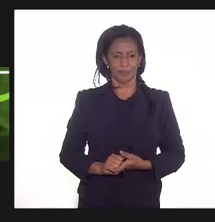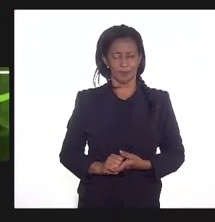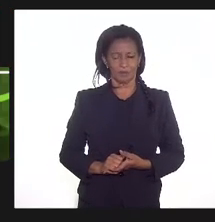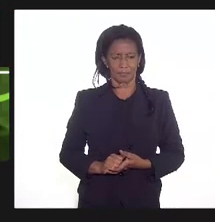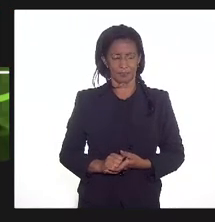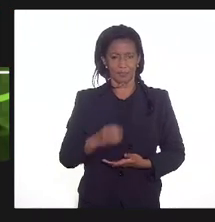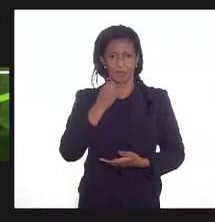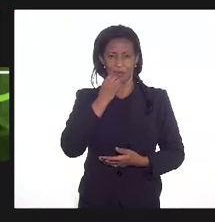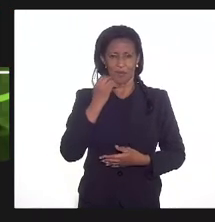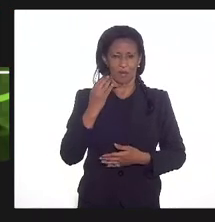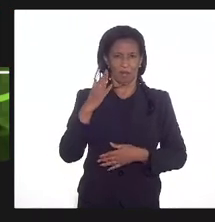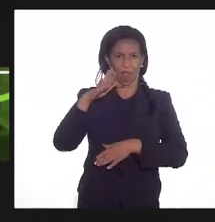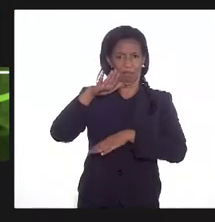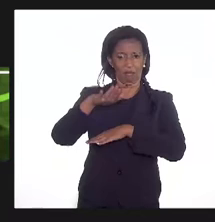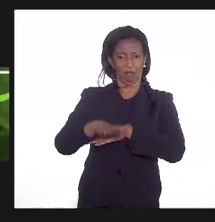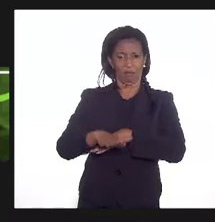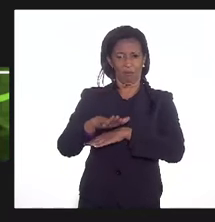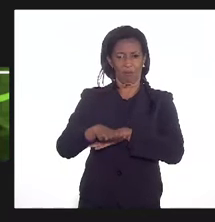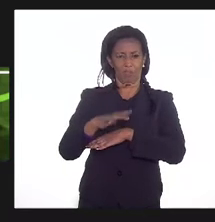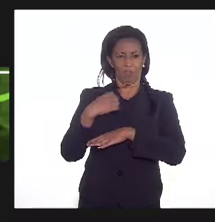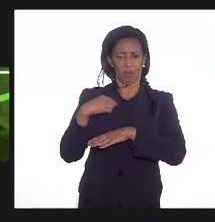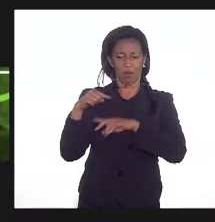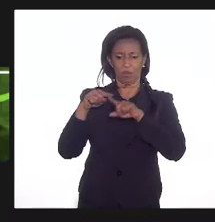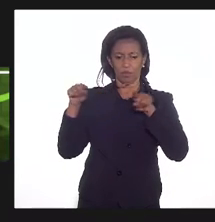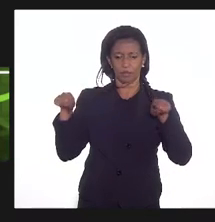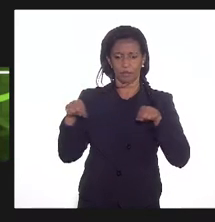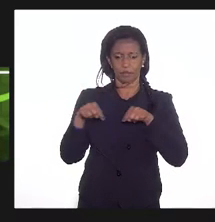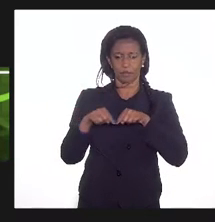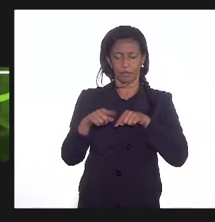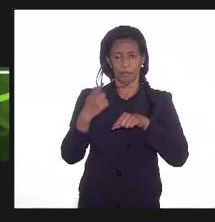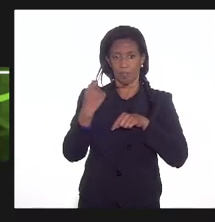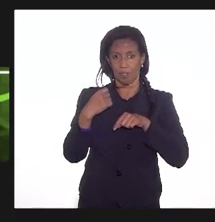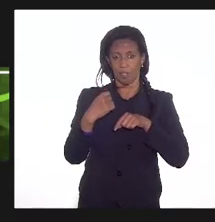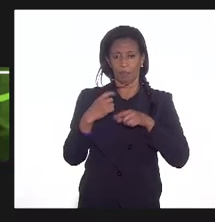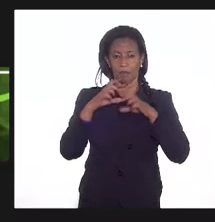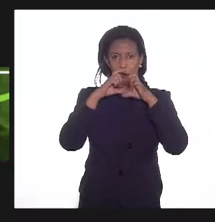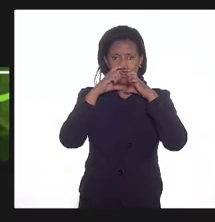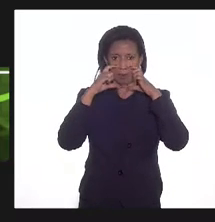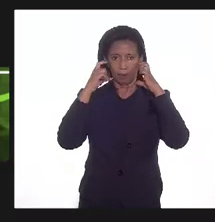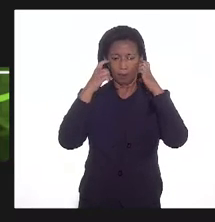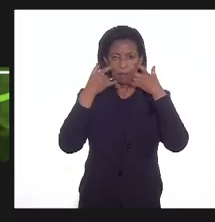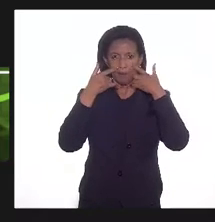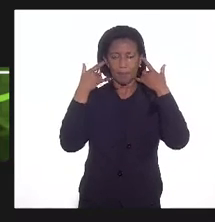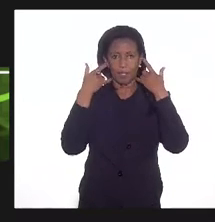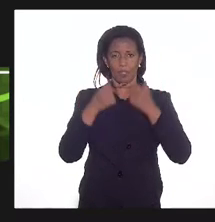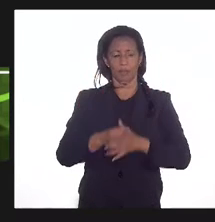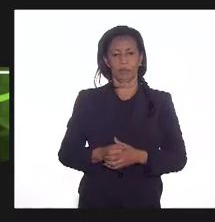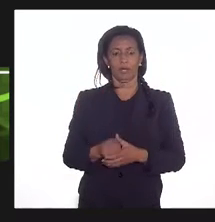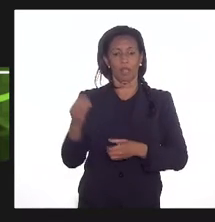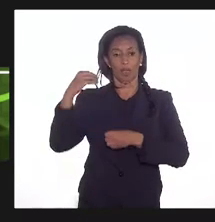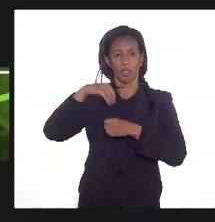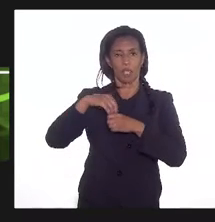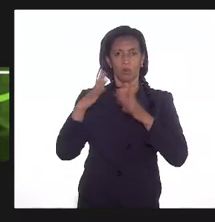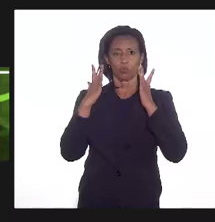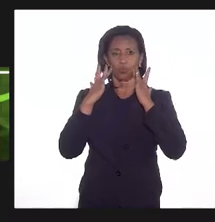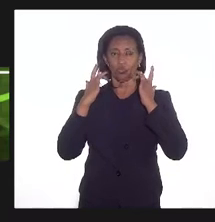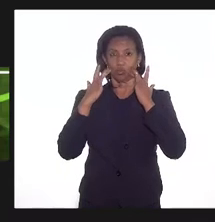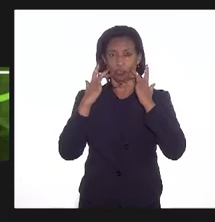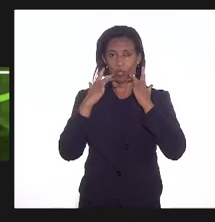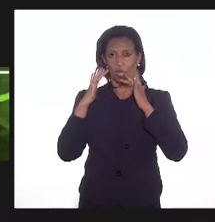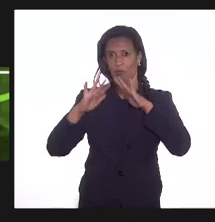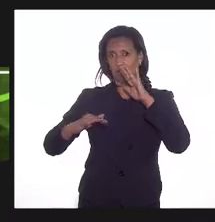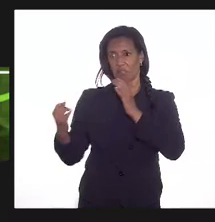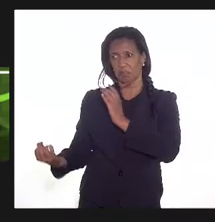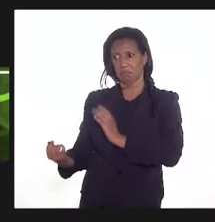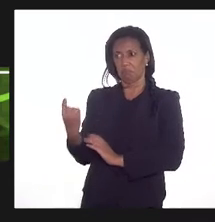boa tarde estou no espaço aqui que eu preciso ficar com a máscara porque eu estou dentro da sala do teatro que toda hora aparece